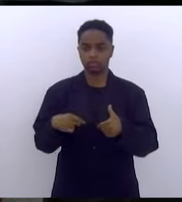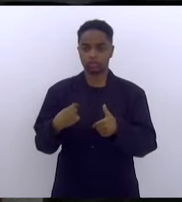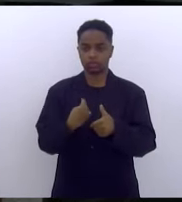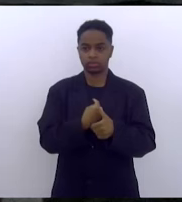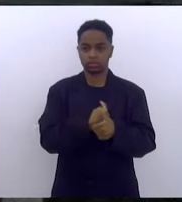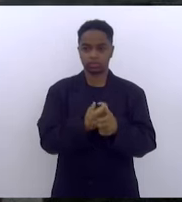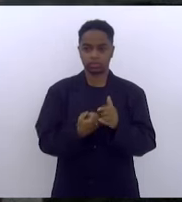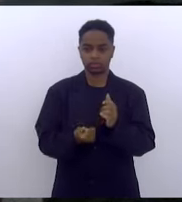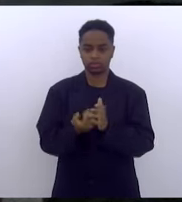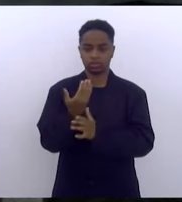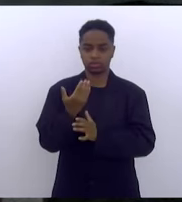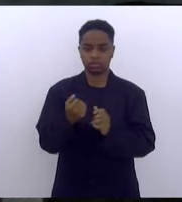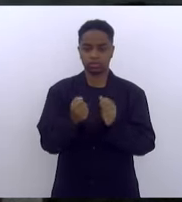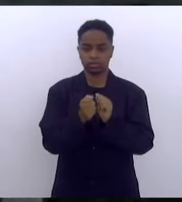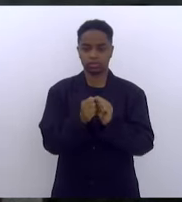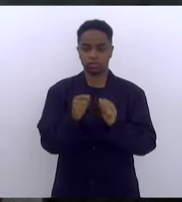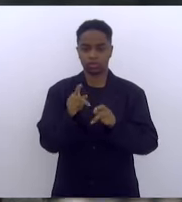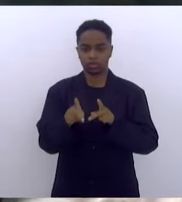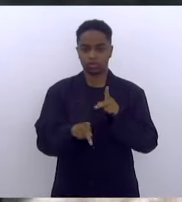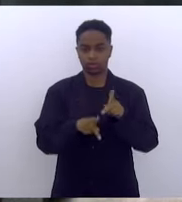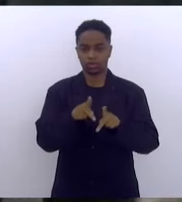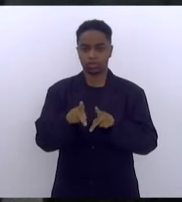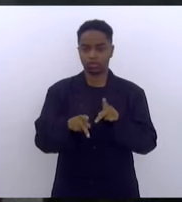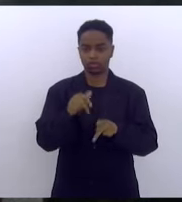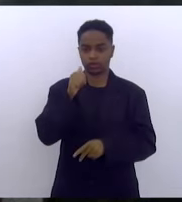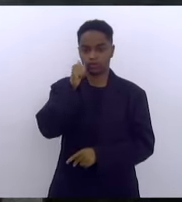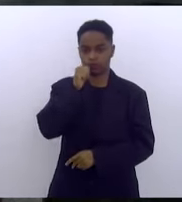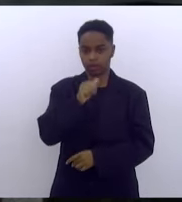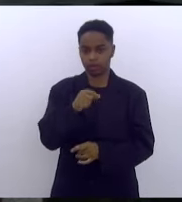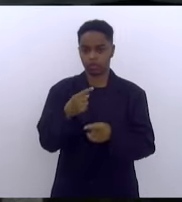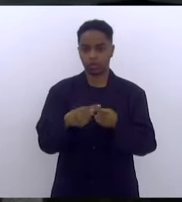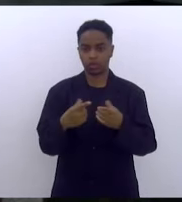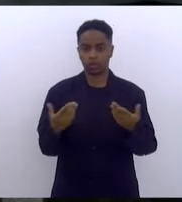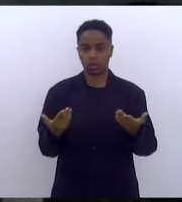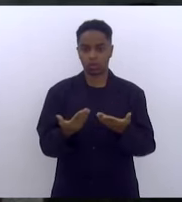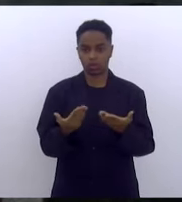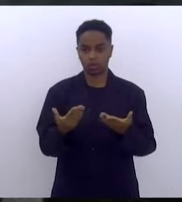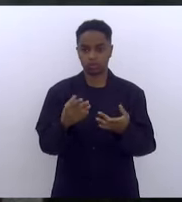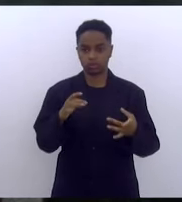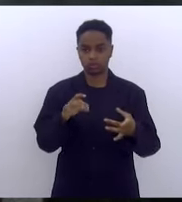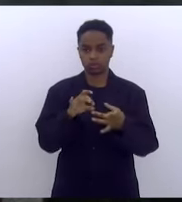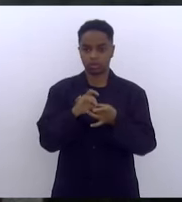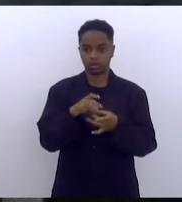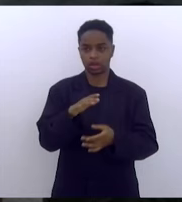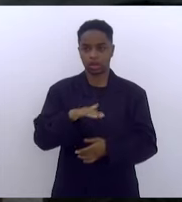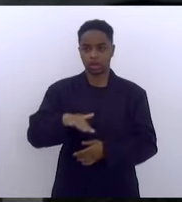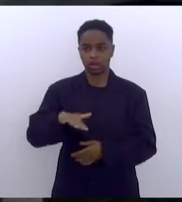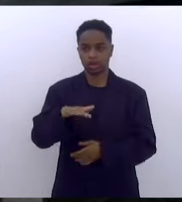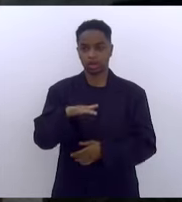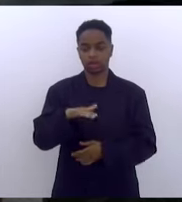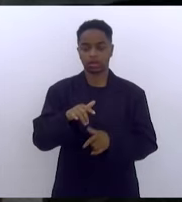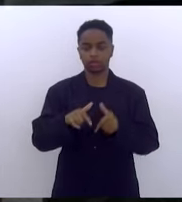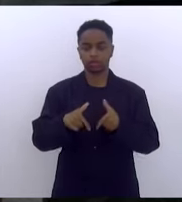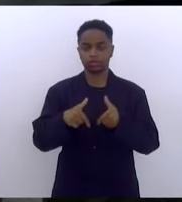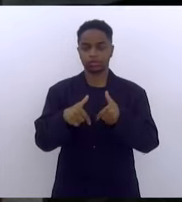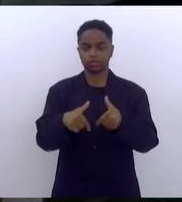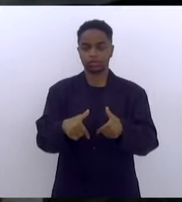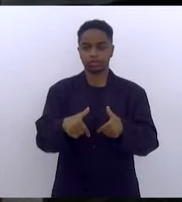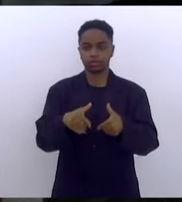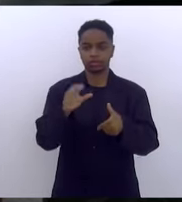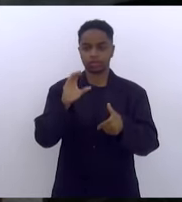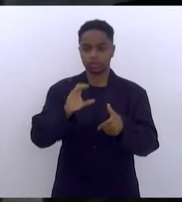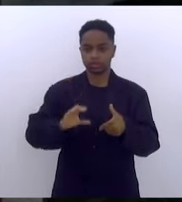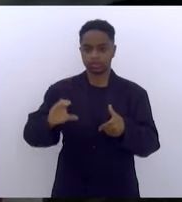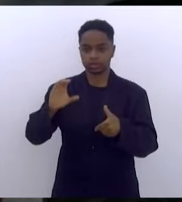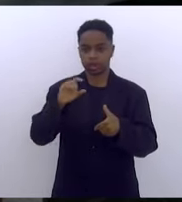a população feminina, que hoje integra a rede de fazer científico e tecnológico do Estado do Rio de